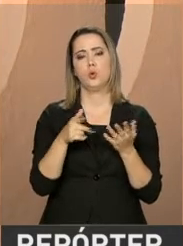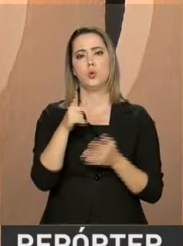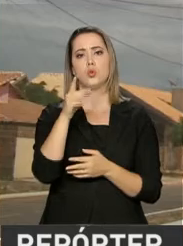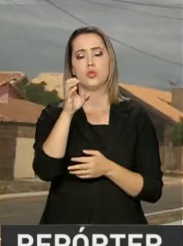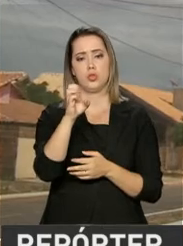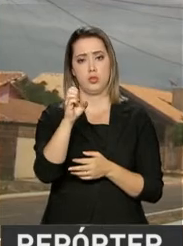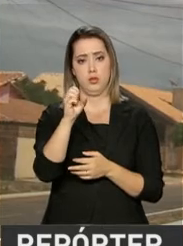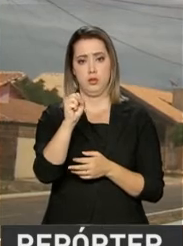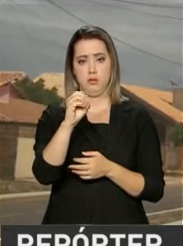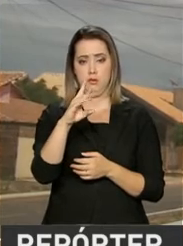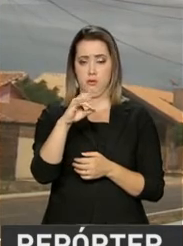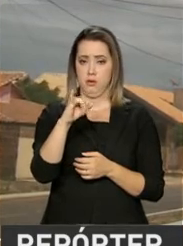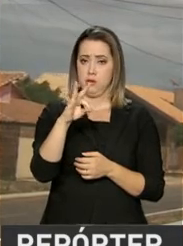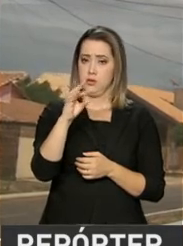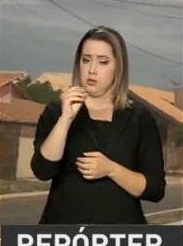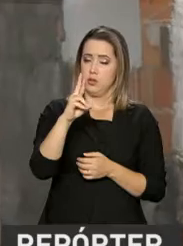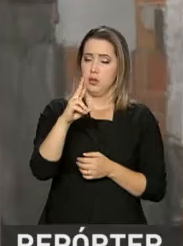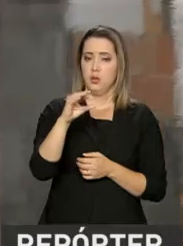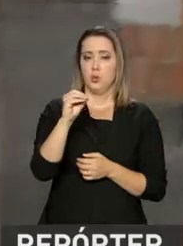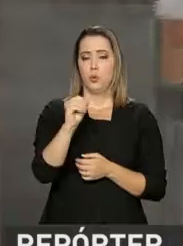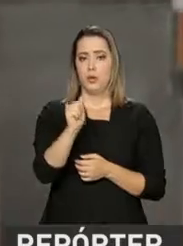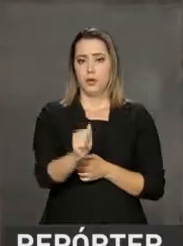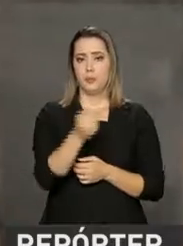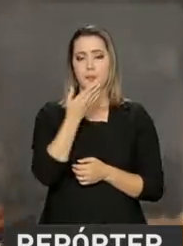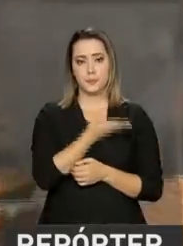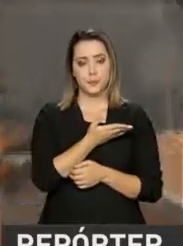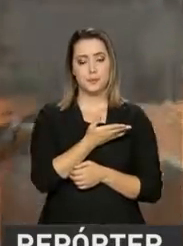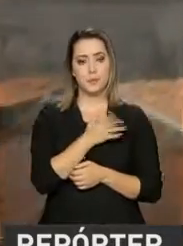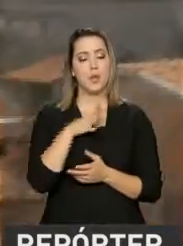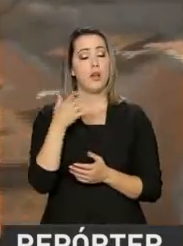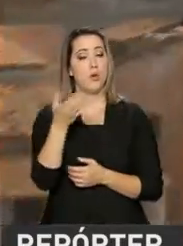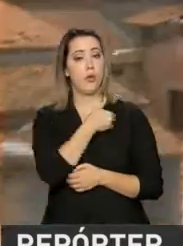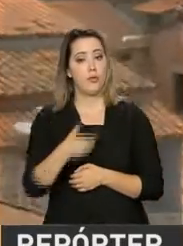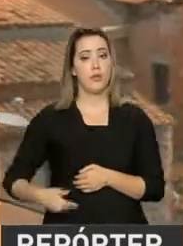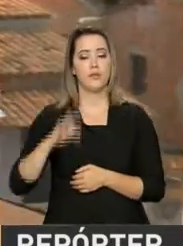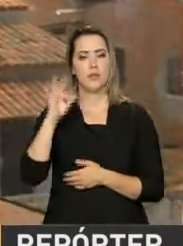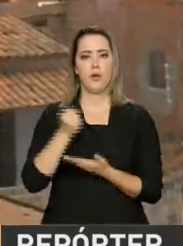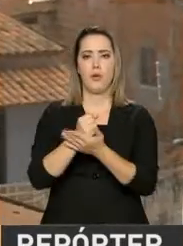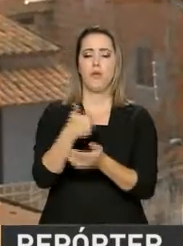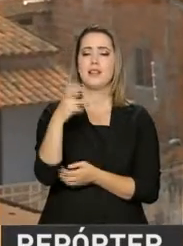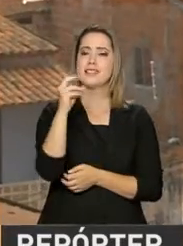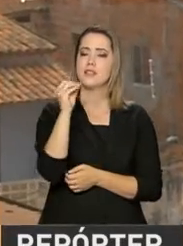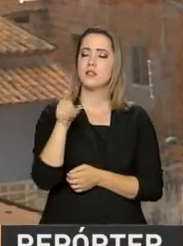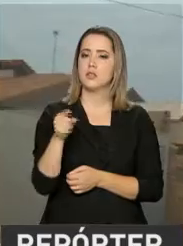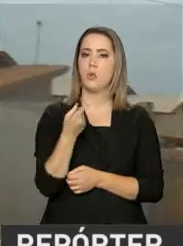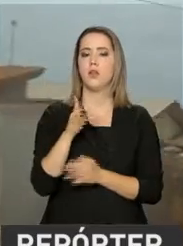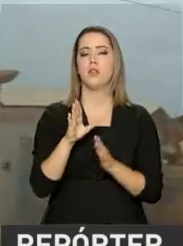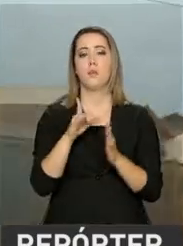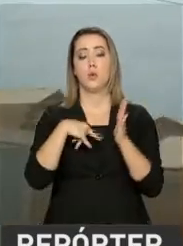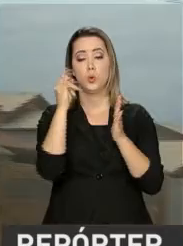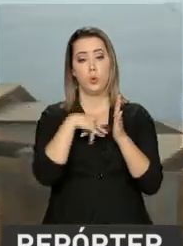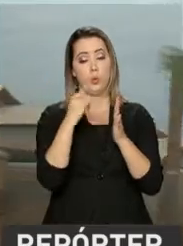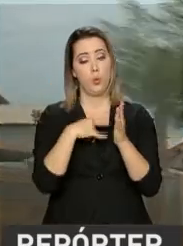estrutura a expectativa do governo federal é entregar 150 mil títulos à família de baixa renda que vivem em áreas da união